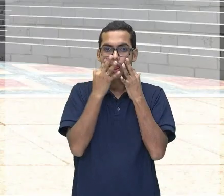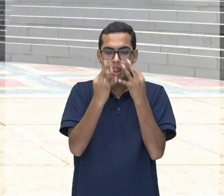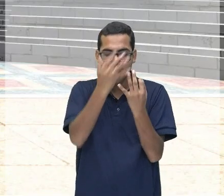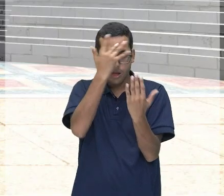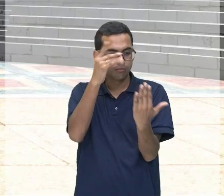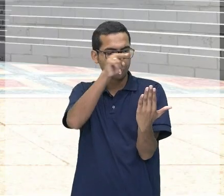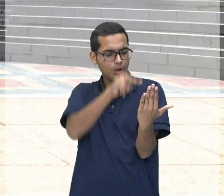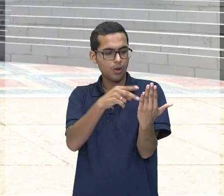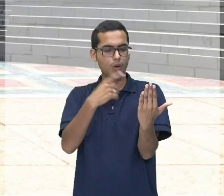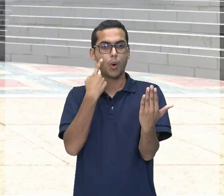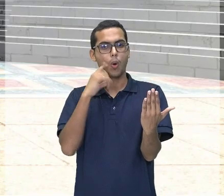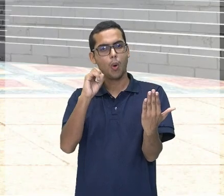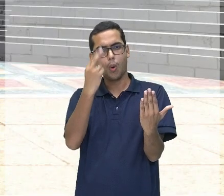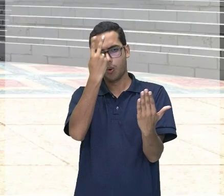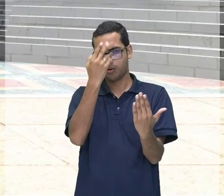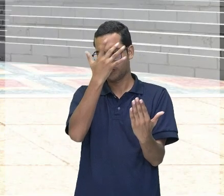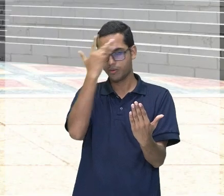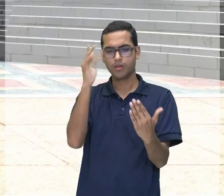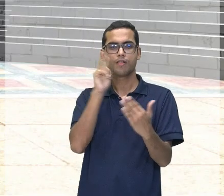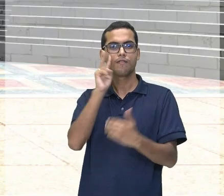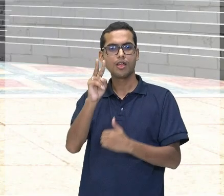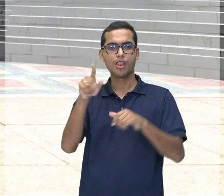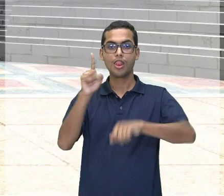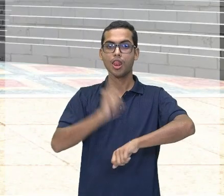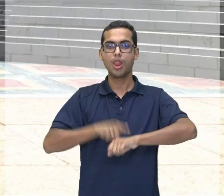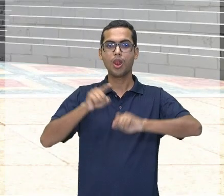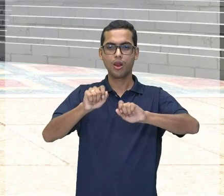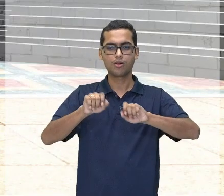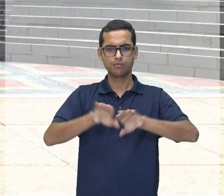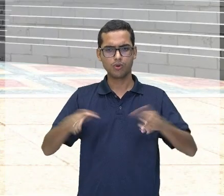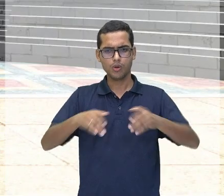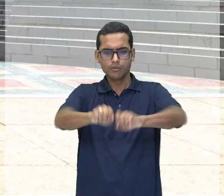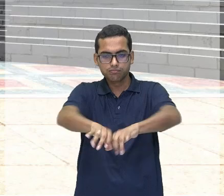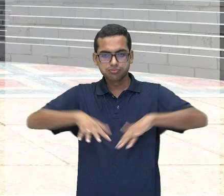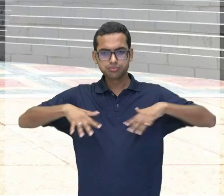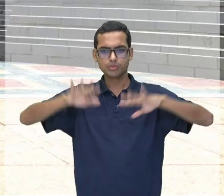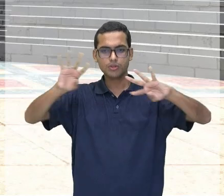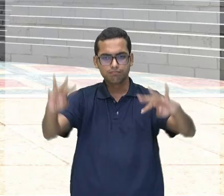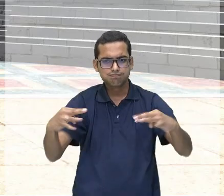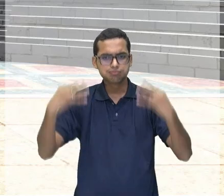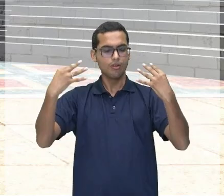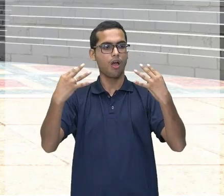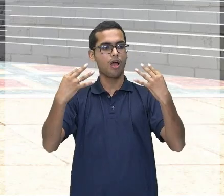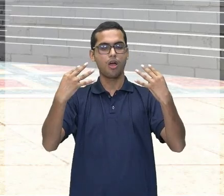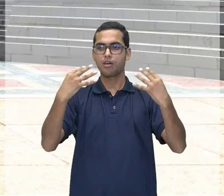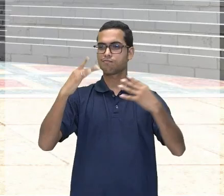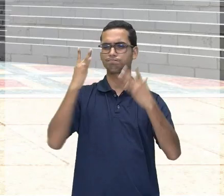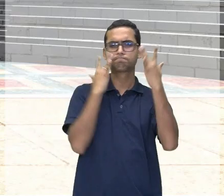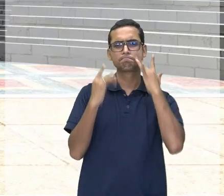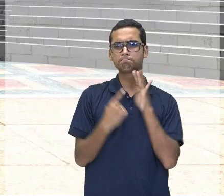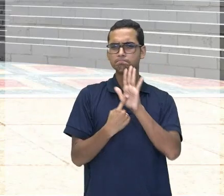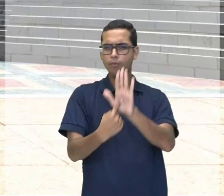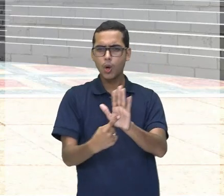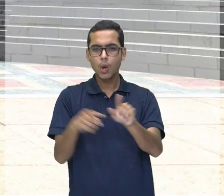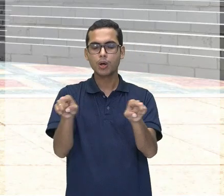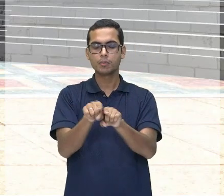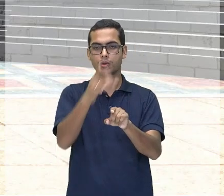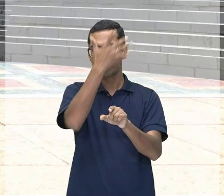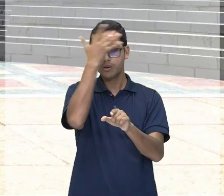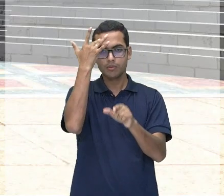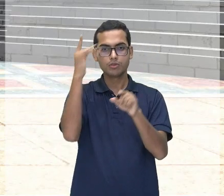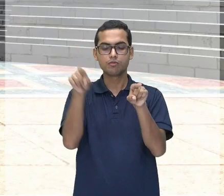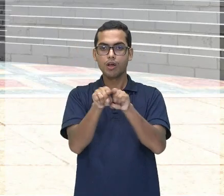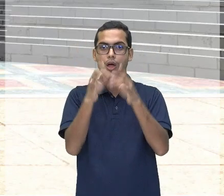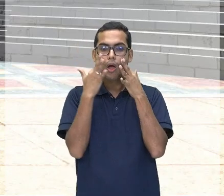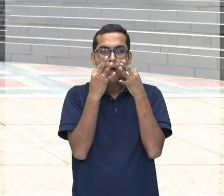leitor, né, o da plateia ali no caso, para saber o que vai acontecer no desenrolar da história. Continuando,